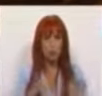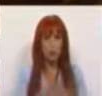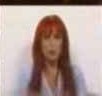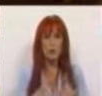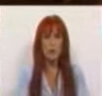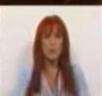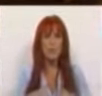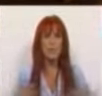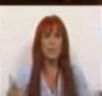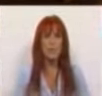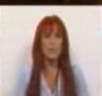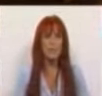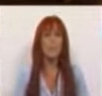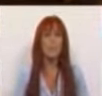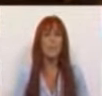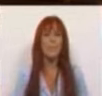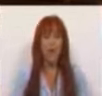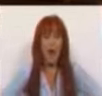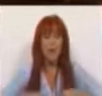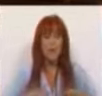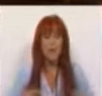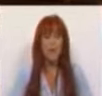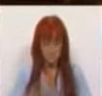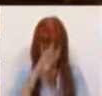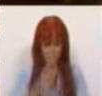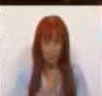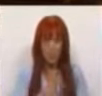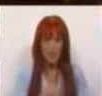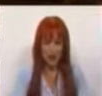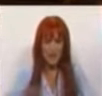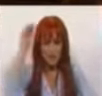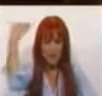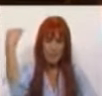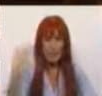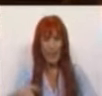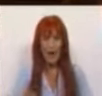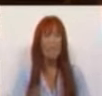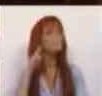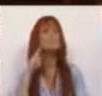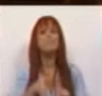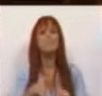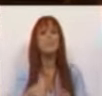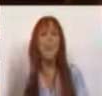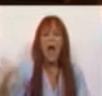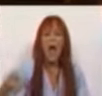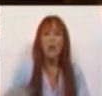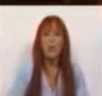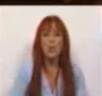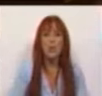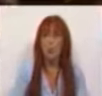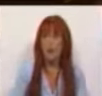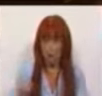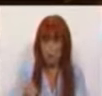grupos parlamentares, assuma o empenhamento da Assembleia da República no sentido que as autoridades que têm